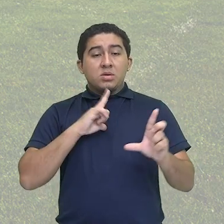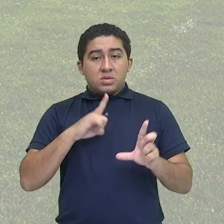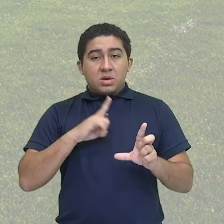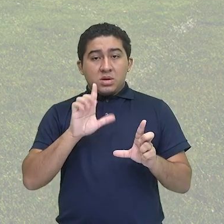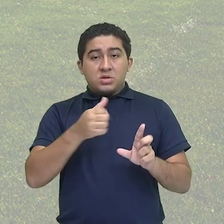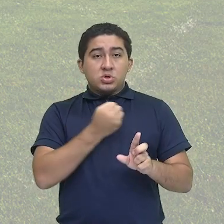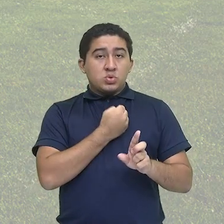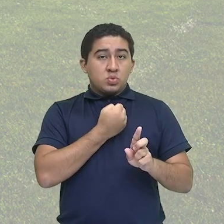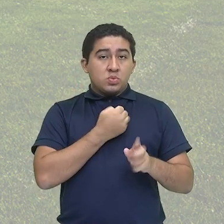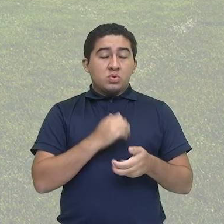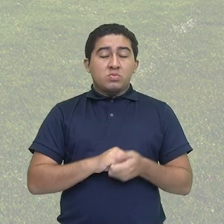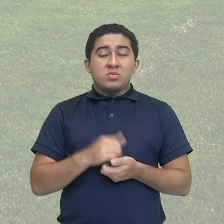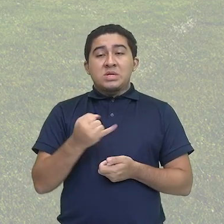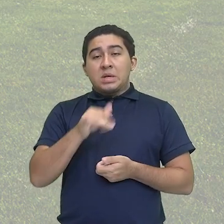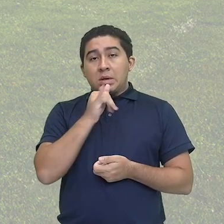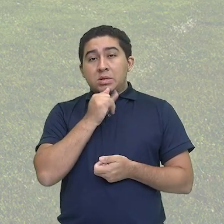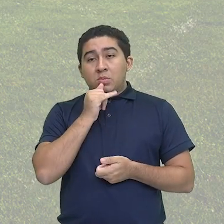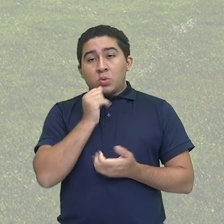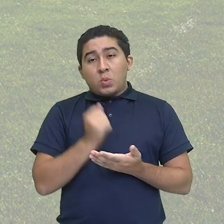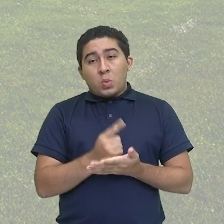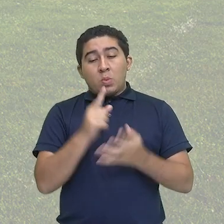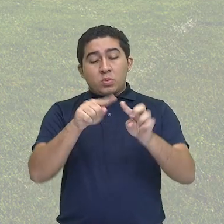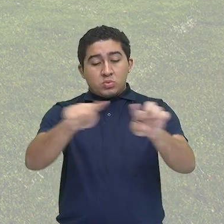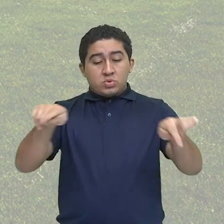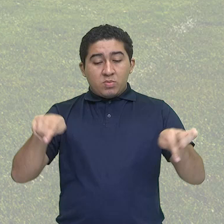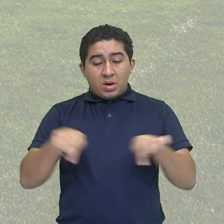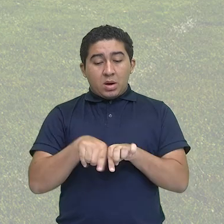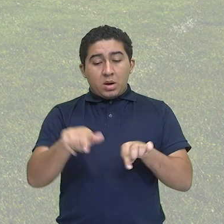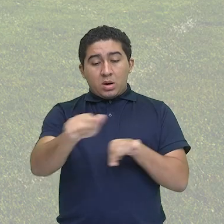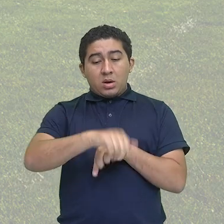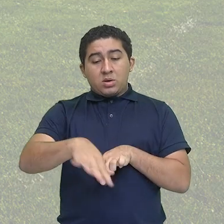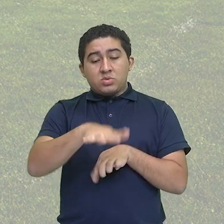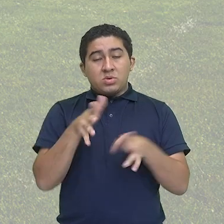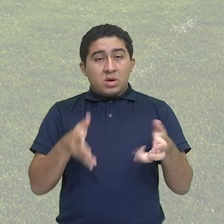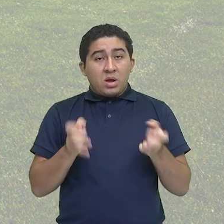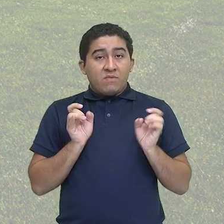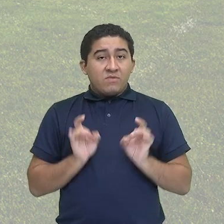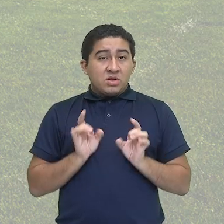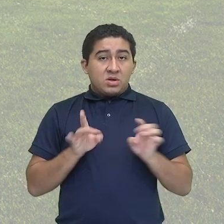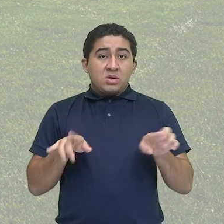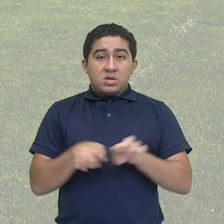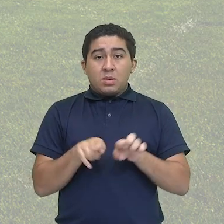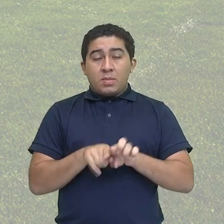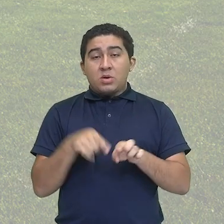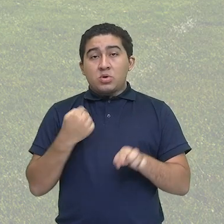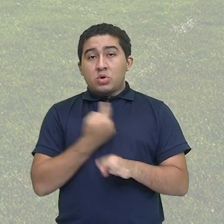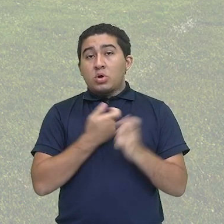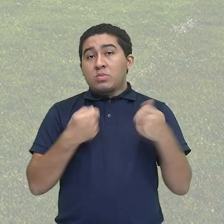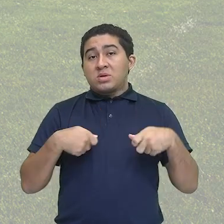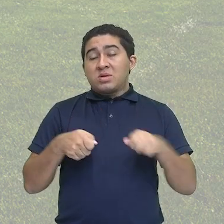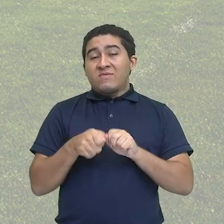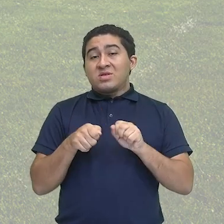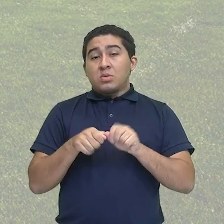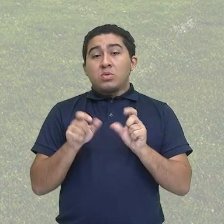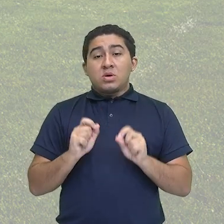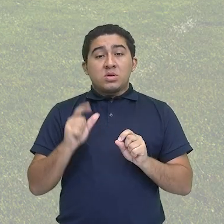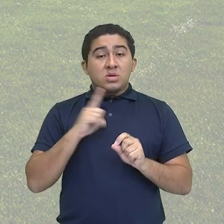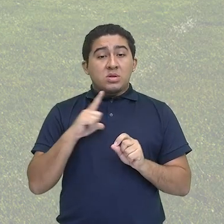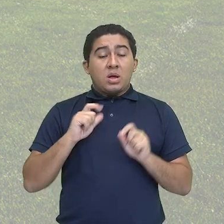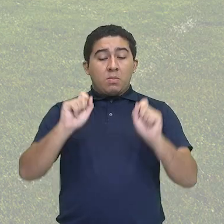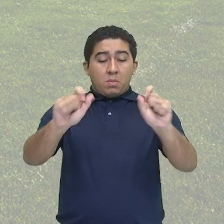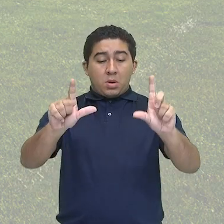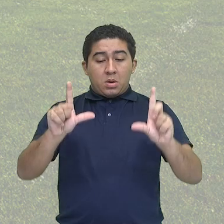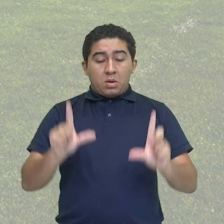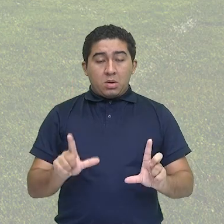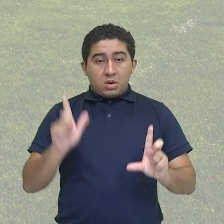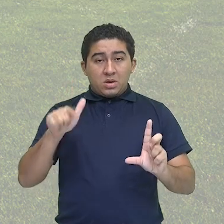Quando se compra um terreno, quando se está interessado aí em vender um terreno, a gente tem que colocar lá no anúncio,